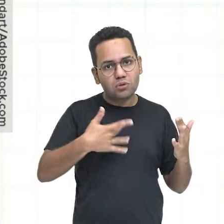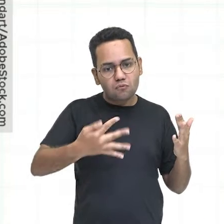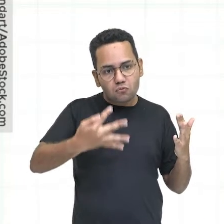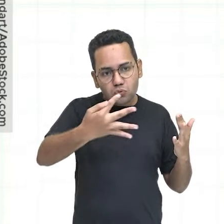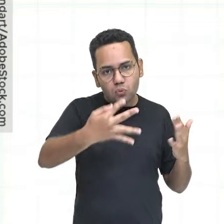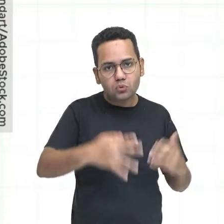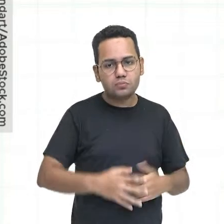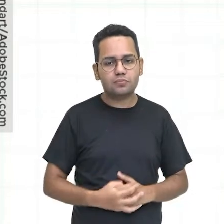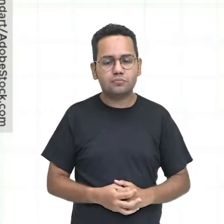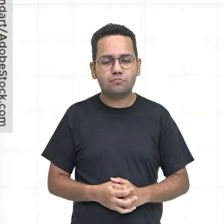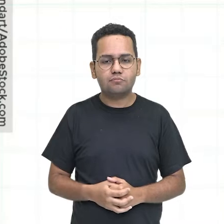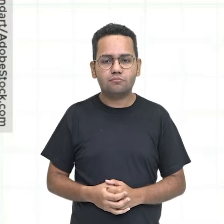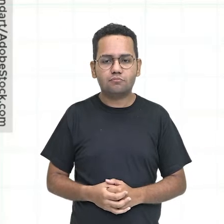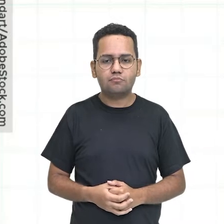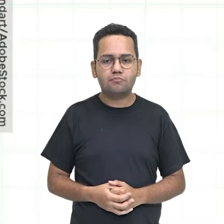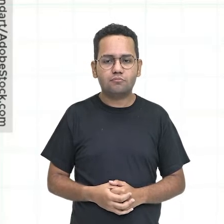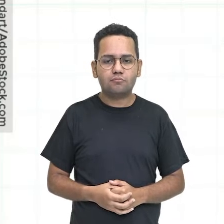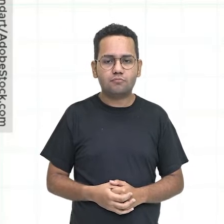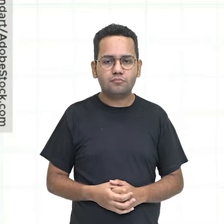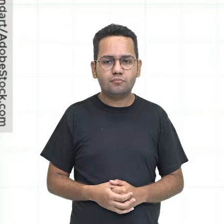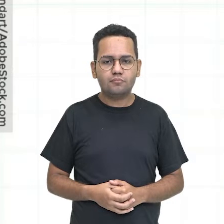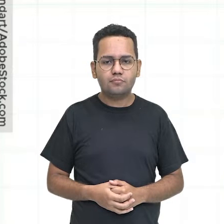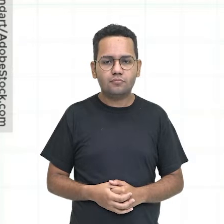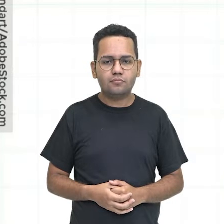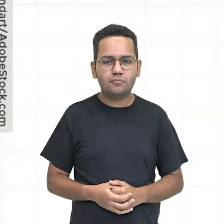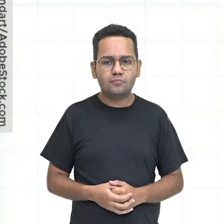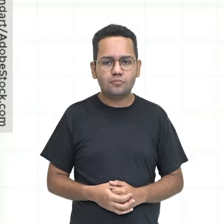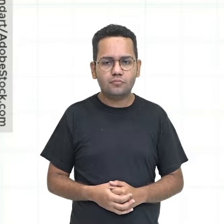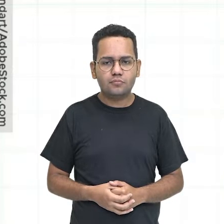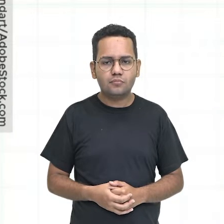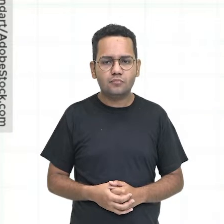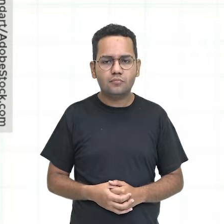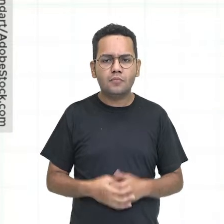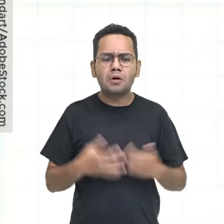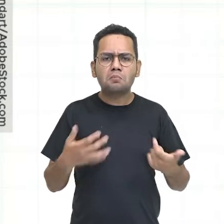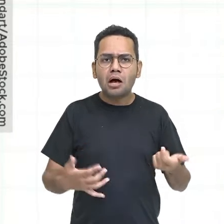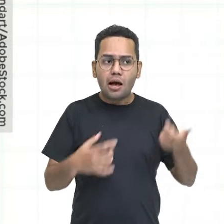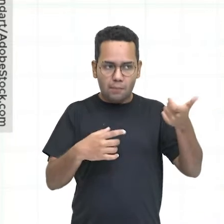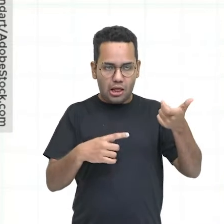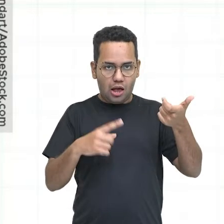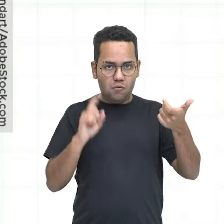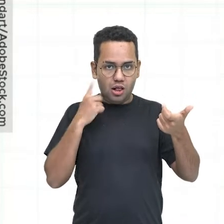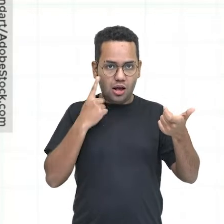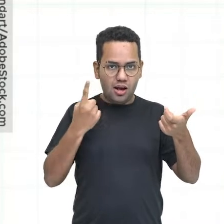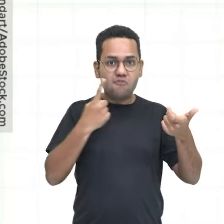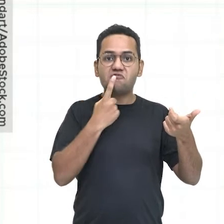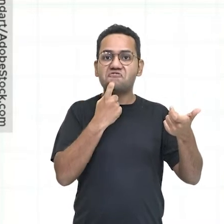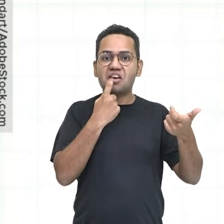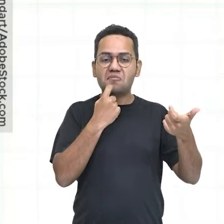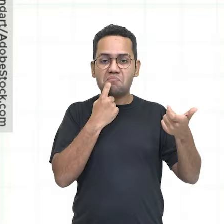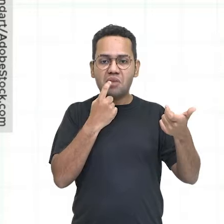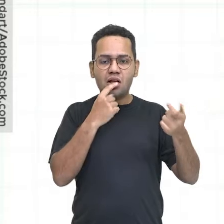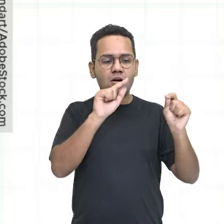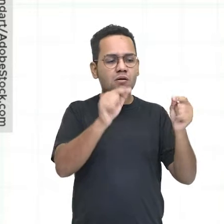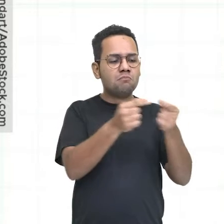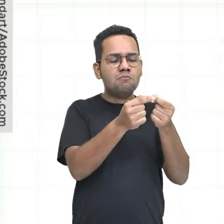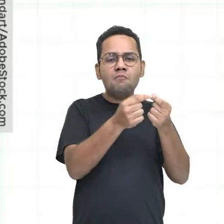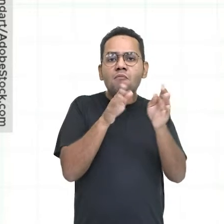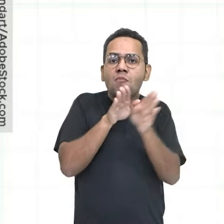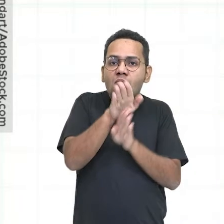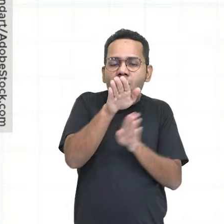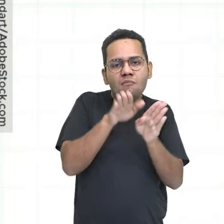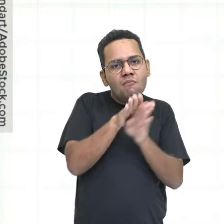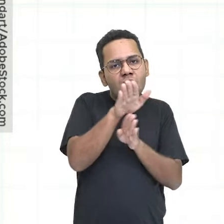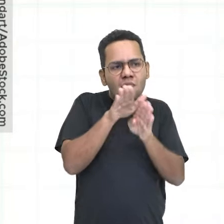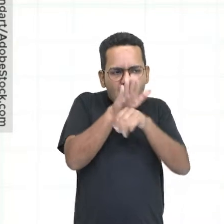fato, acrescentando essa ideia de passar um conselho. Olha, você não deveria comer tanta comida,